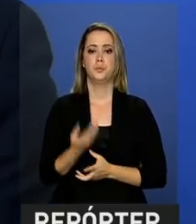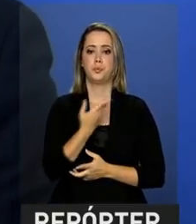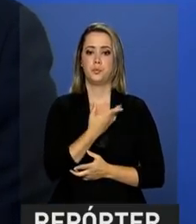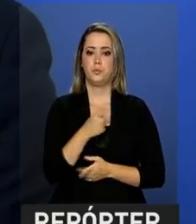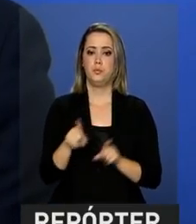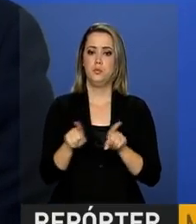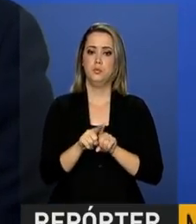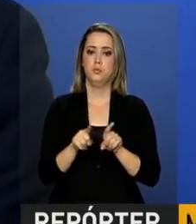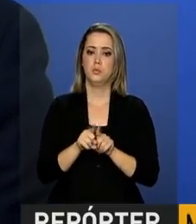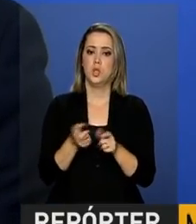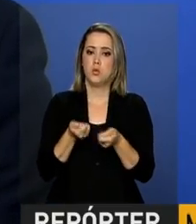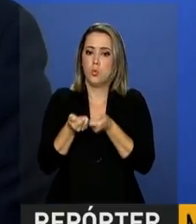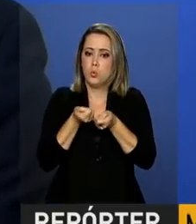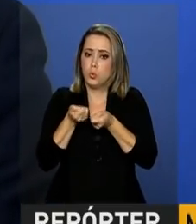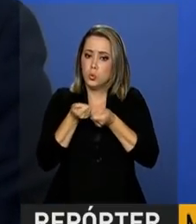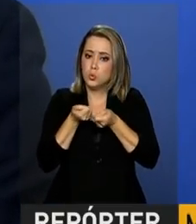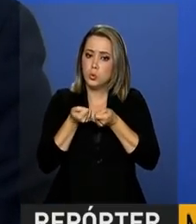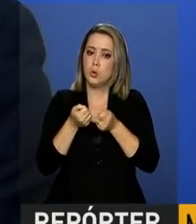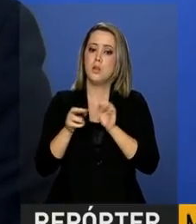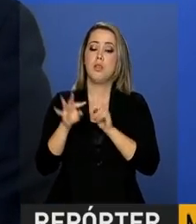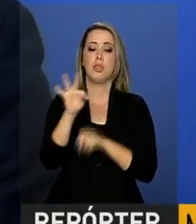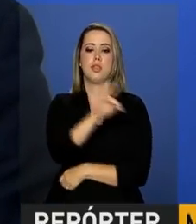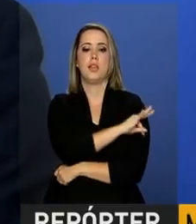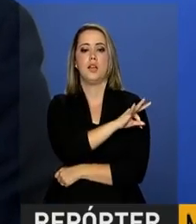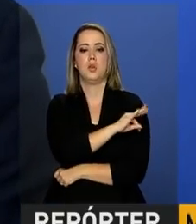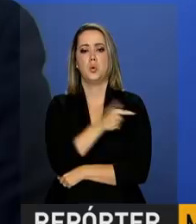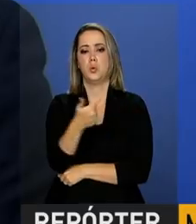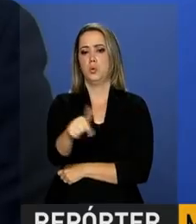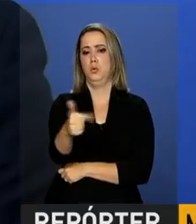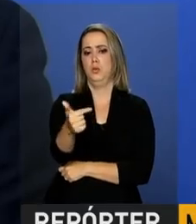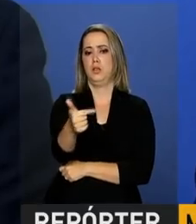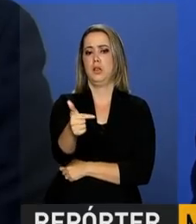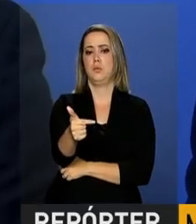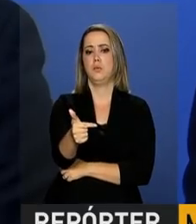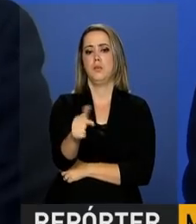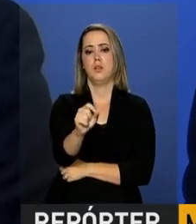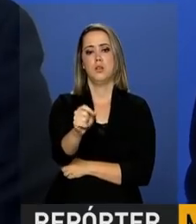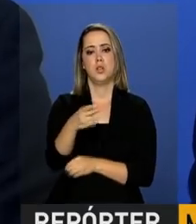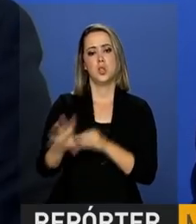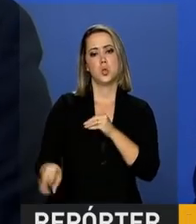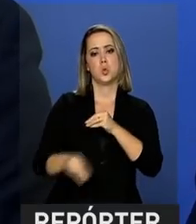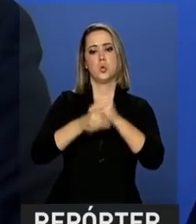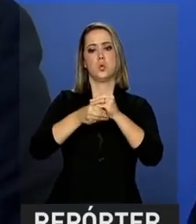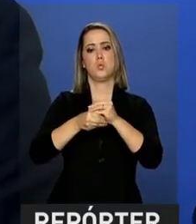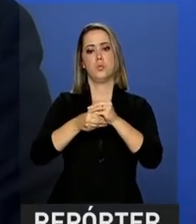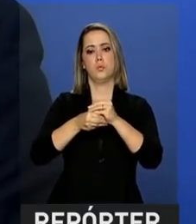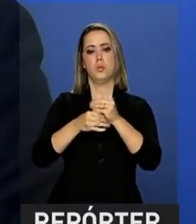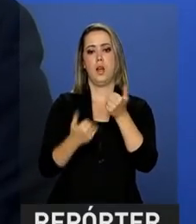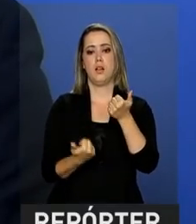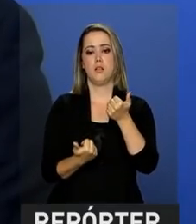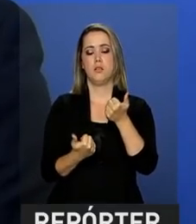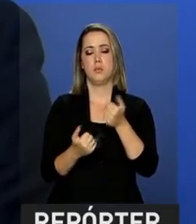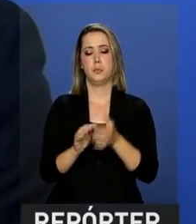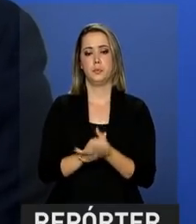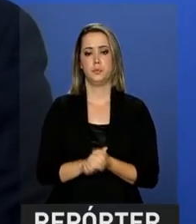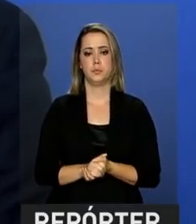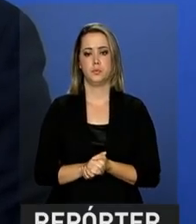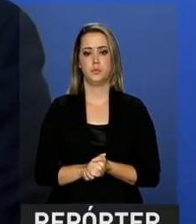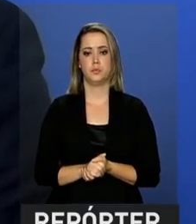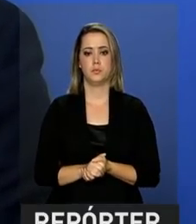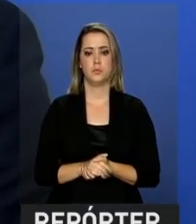o máximo rigor técnico. Não haverá, em nenhum momento, a substituição